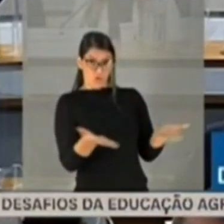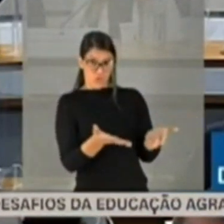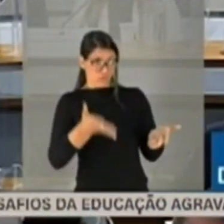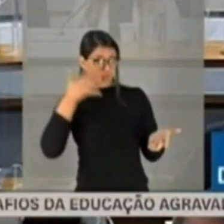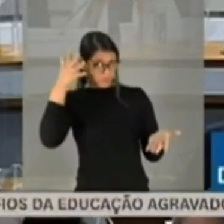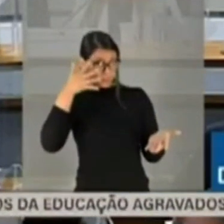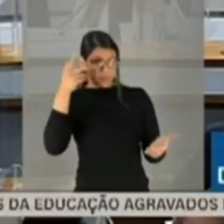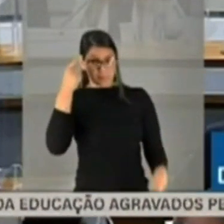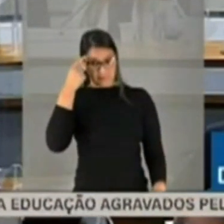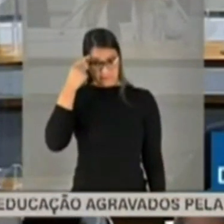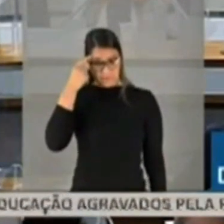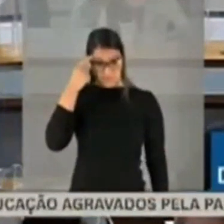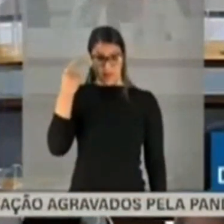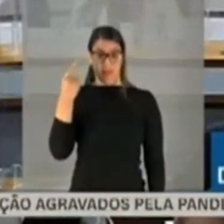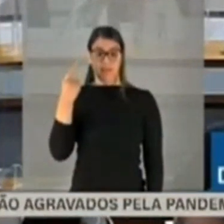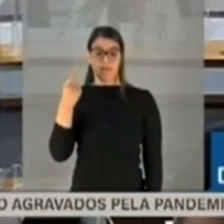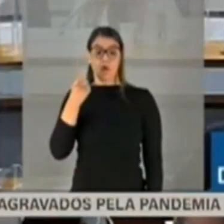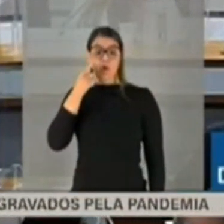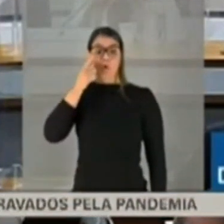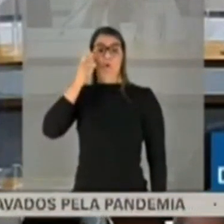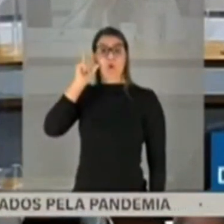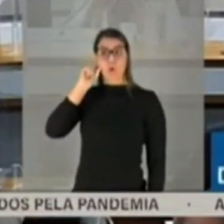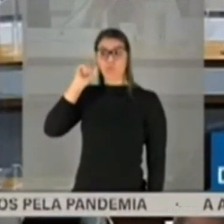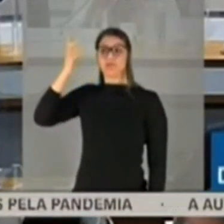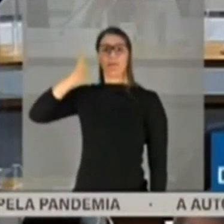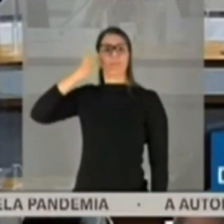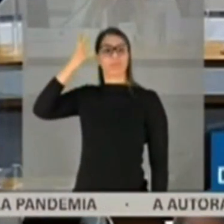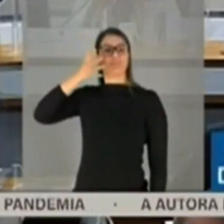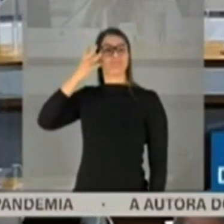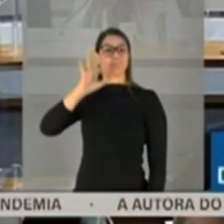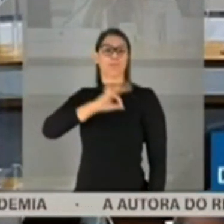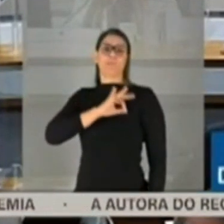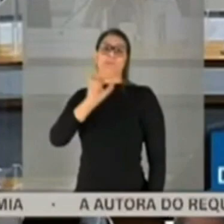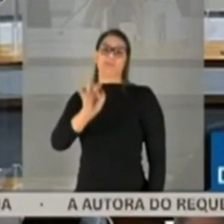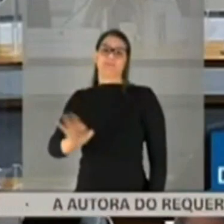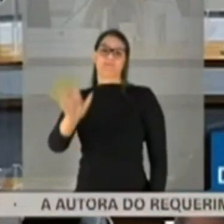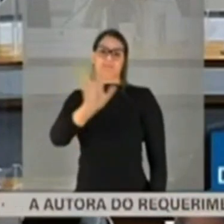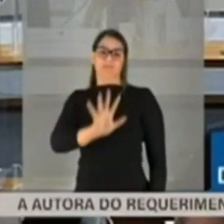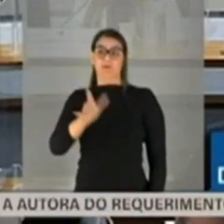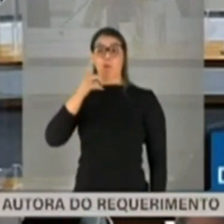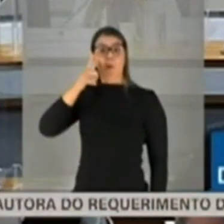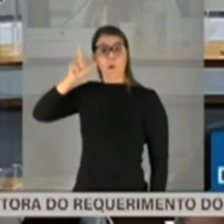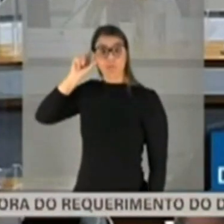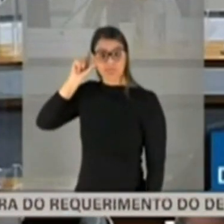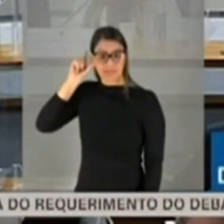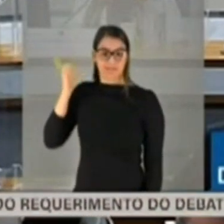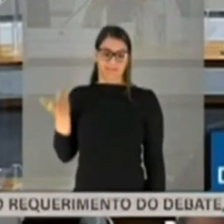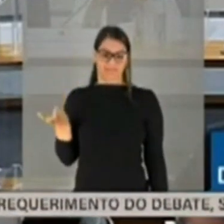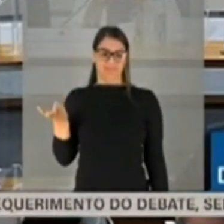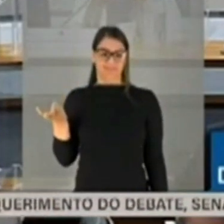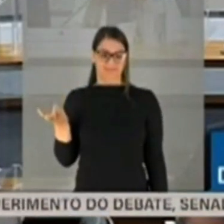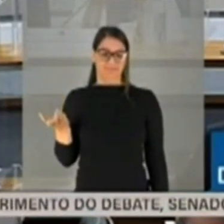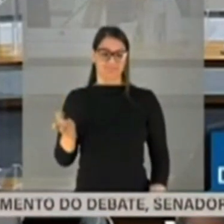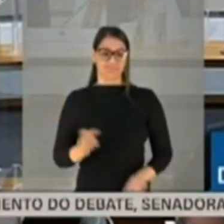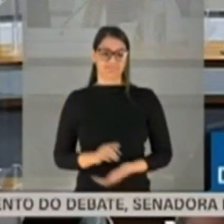ideia, foi ontem ouvida pela Polícia Federal. Foi ouvida ontem.